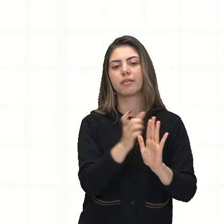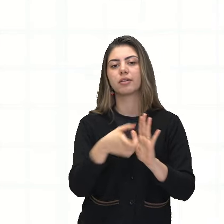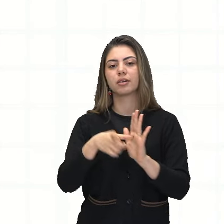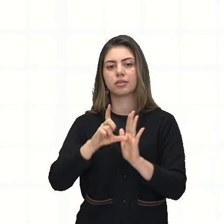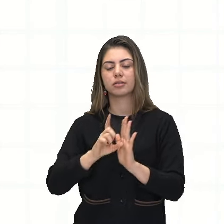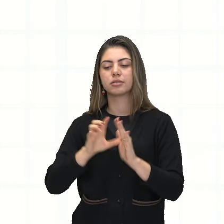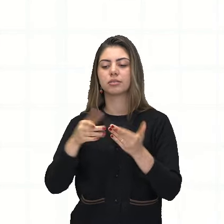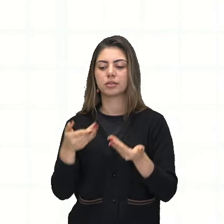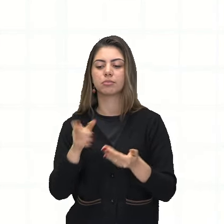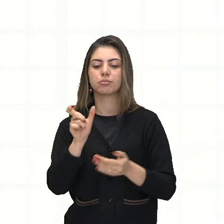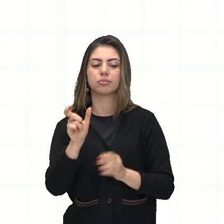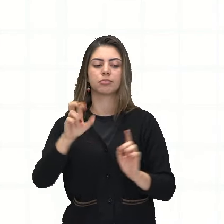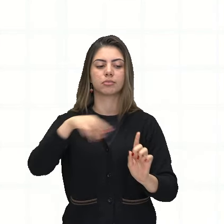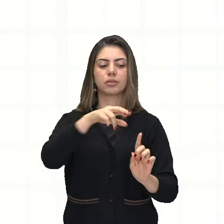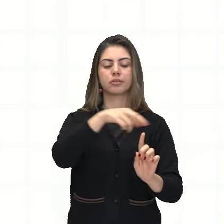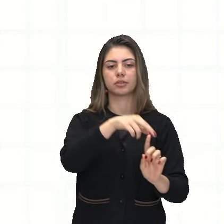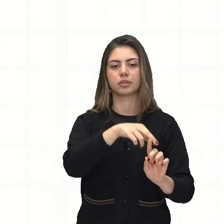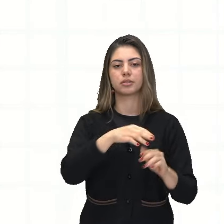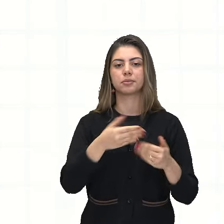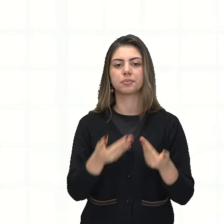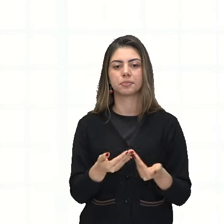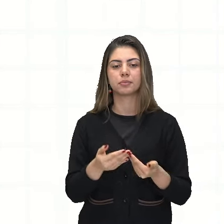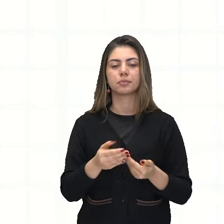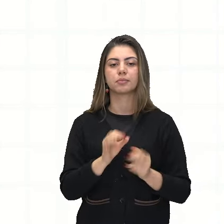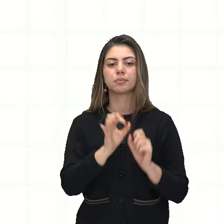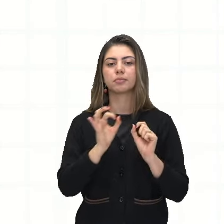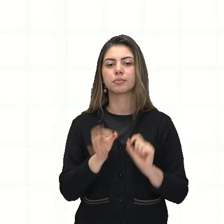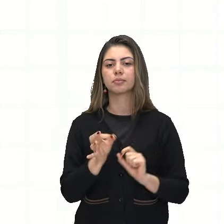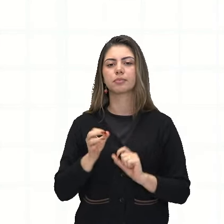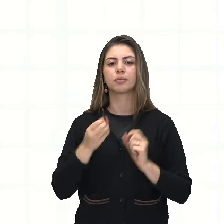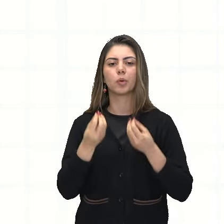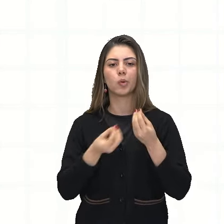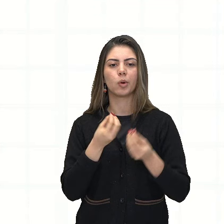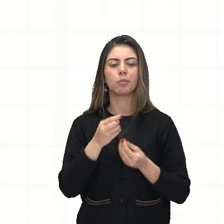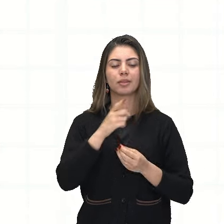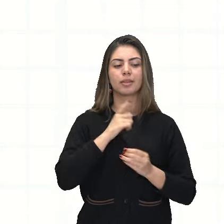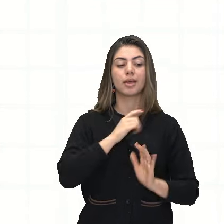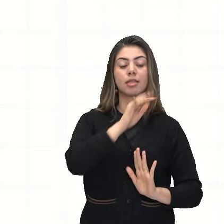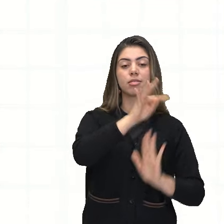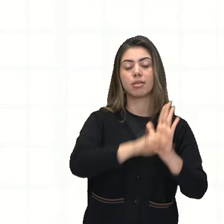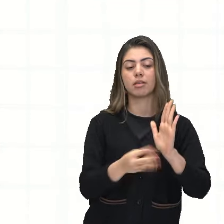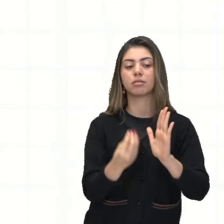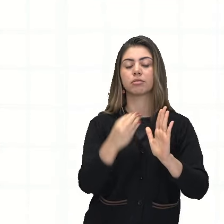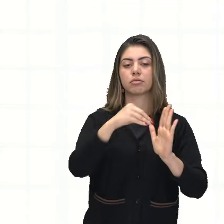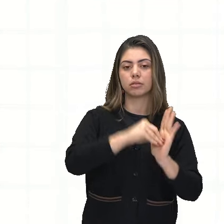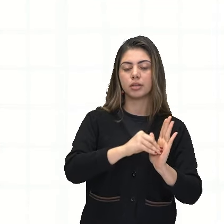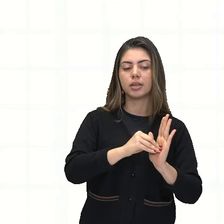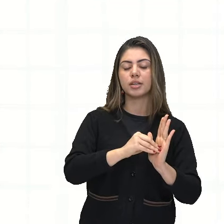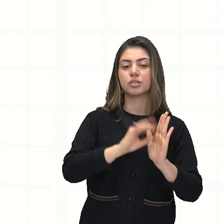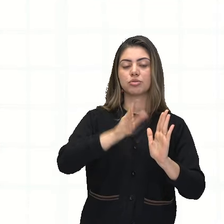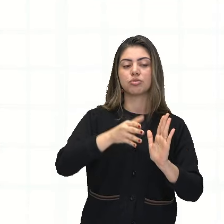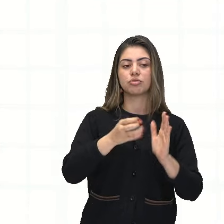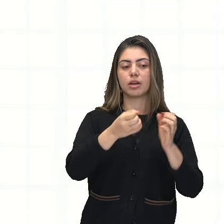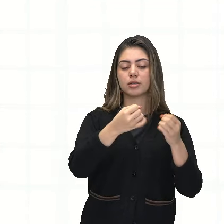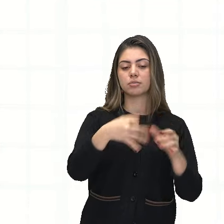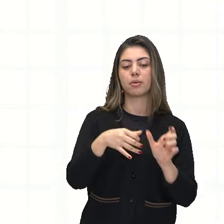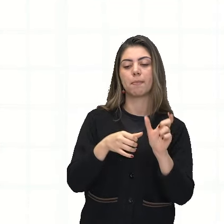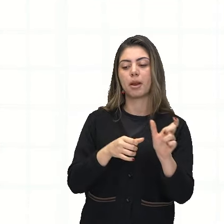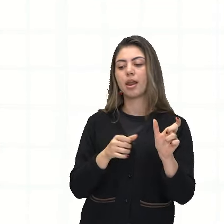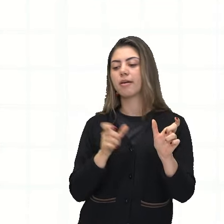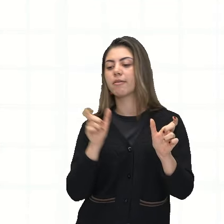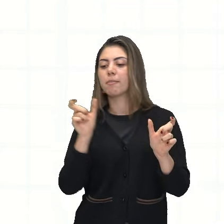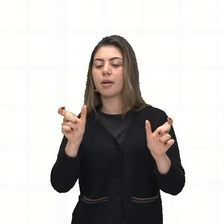anteriormente no texto. Anteriormente no texto, evitando repetições